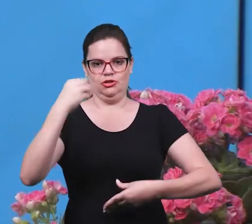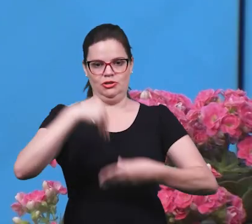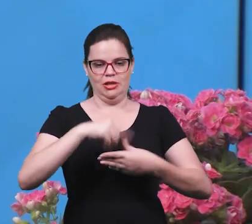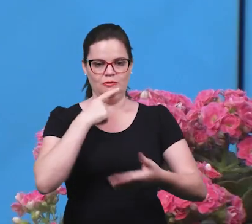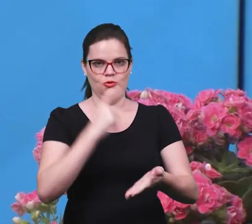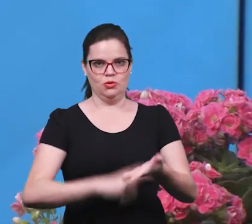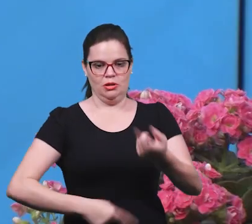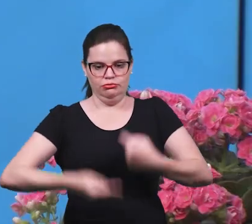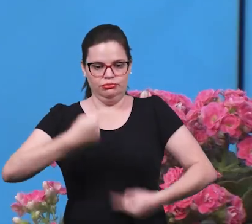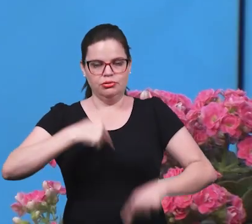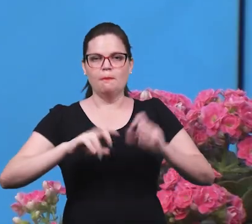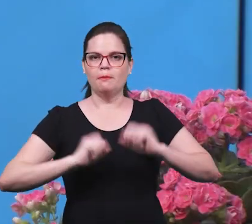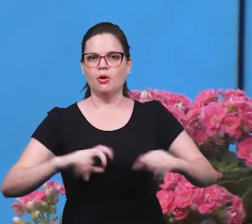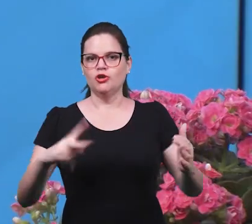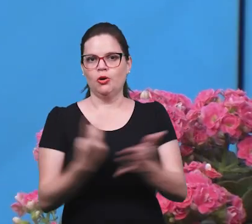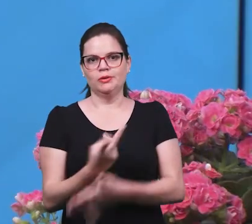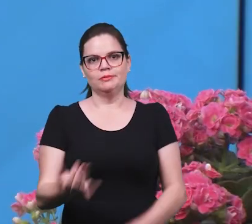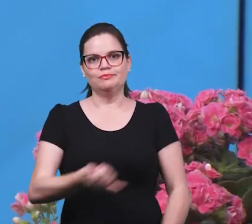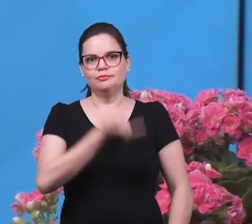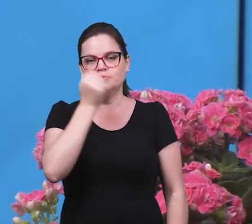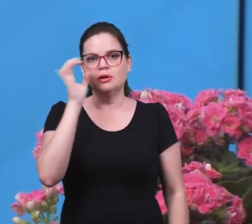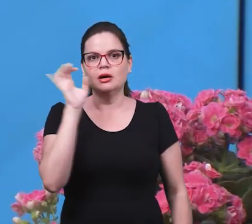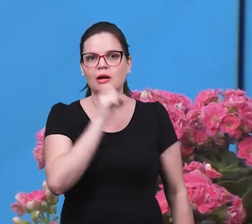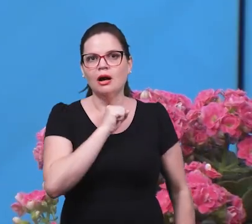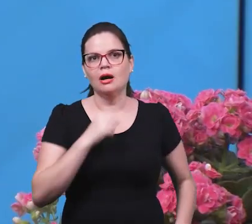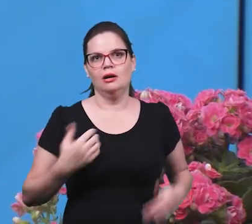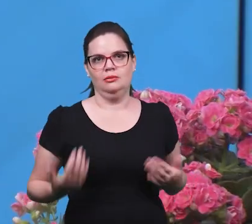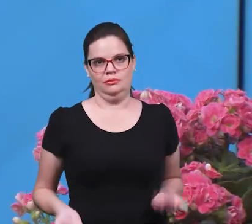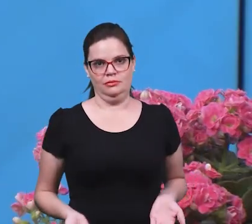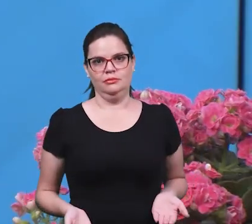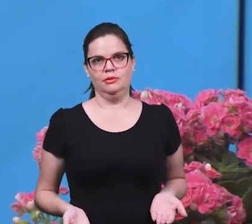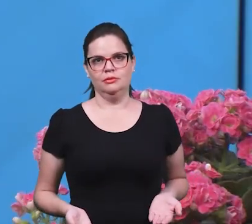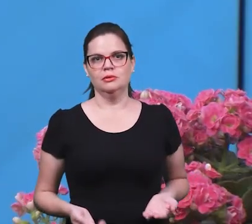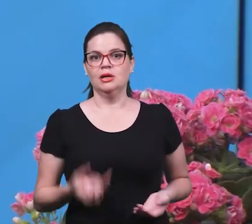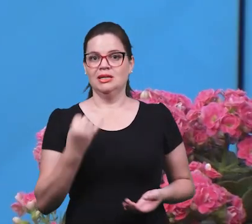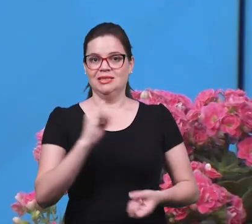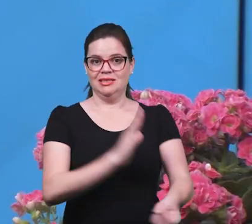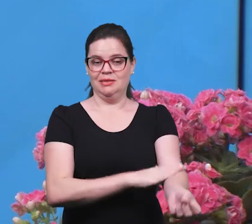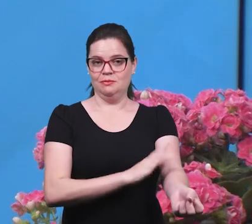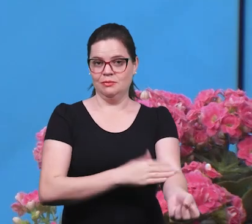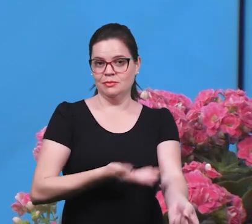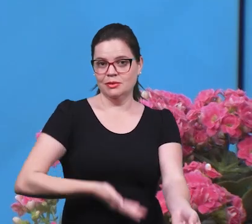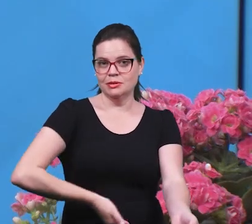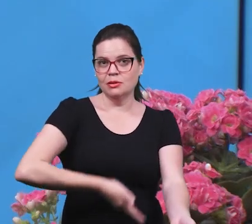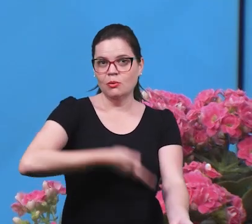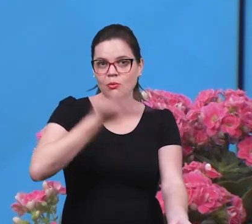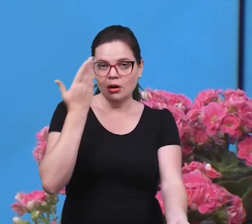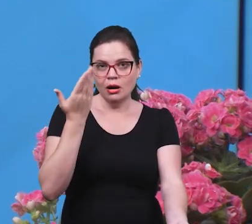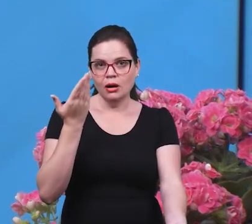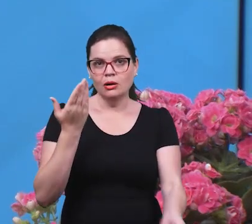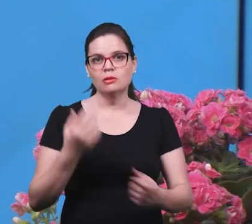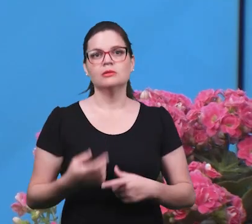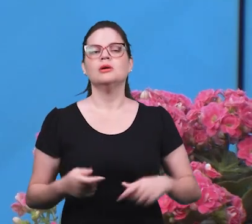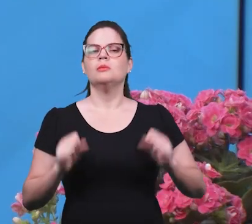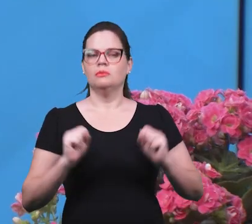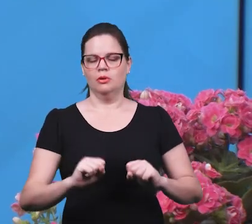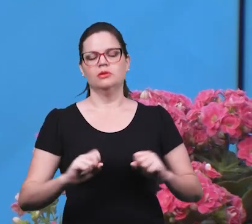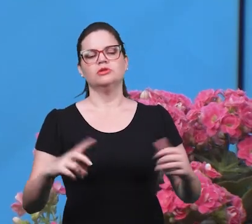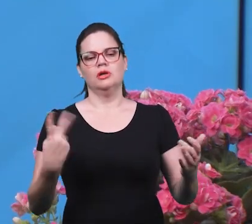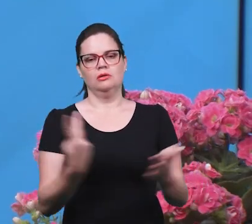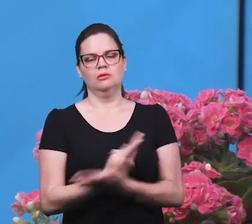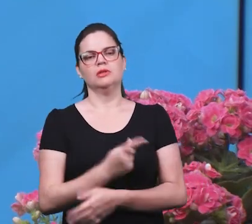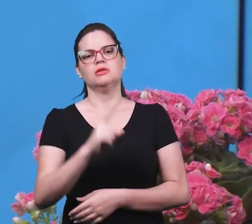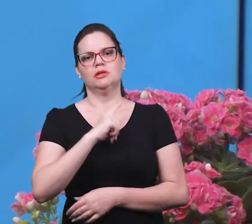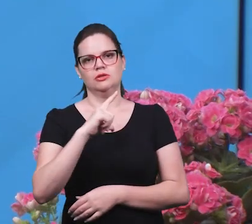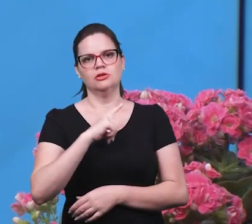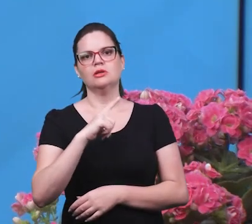rápido. Então, entendi. toda vez que eu tenho uma pressão muito alta, eu tenho possibilidade também de ter complicações